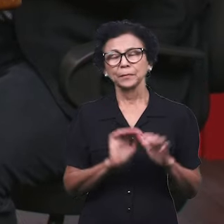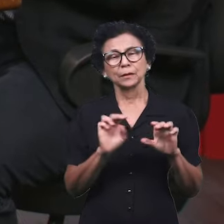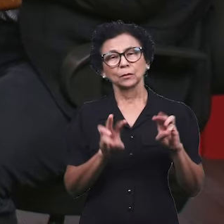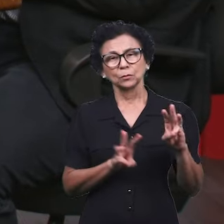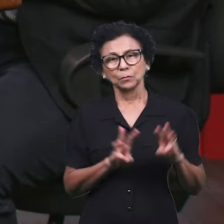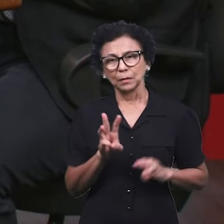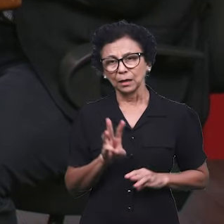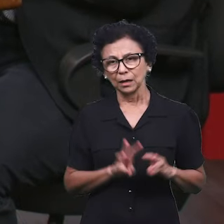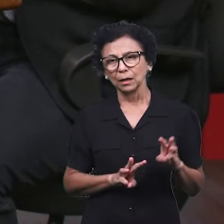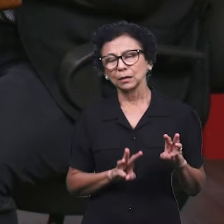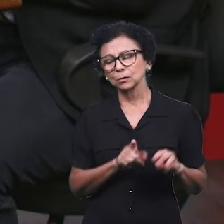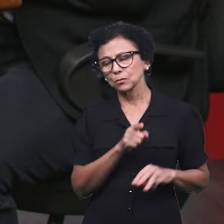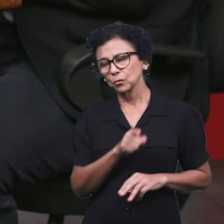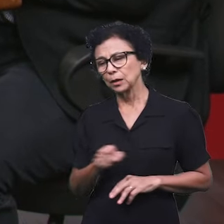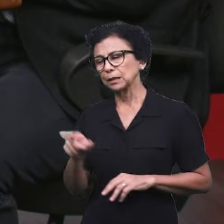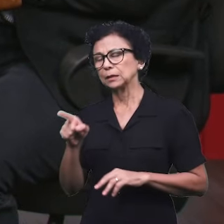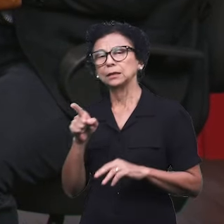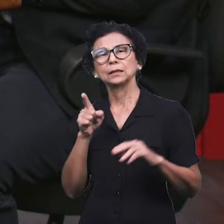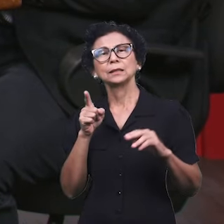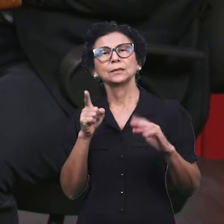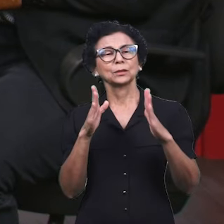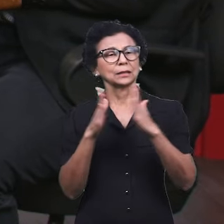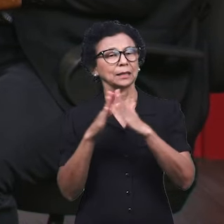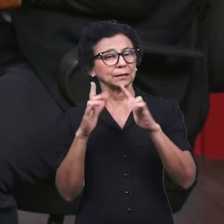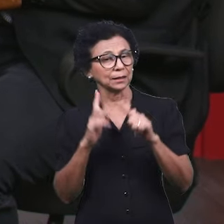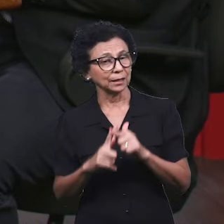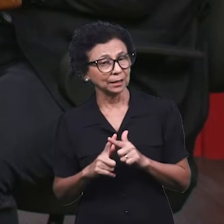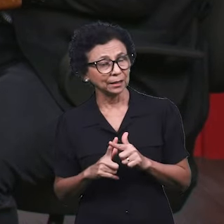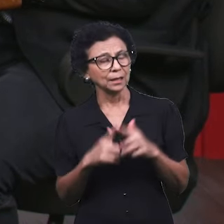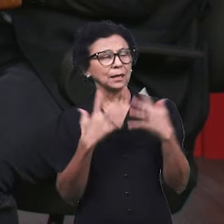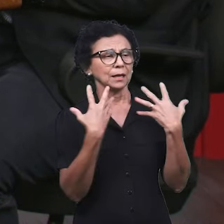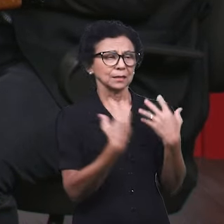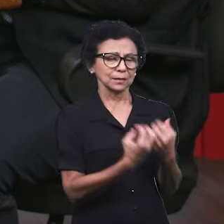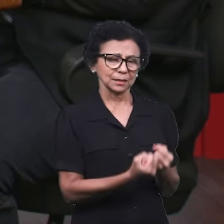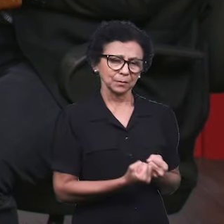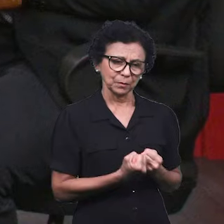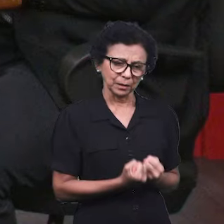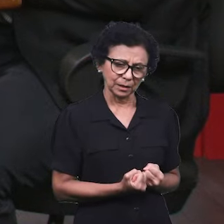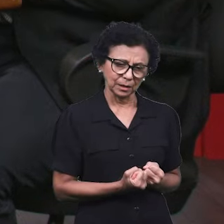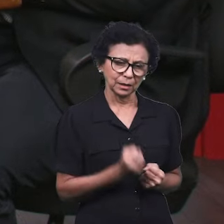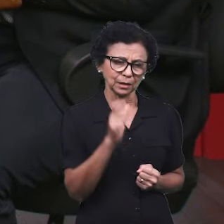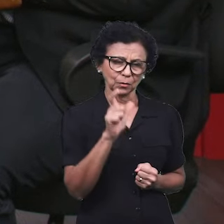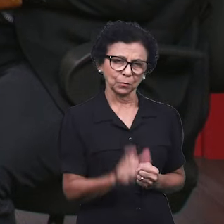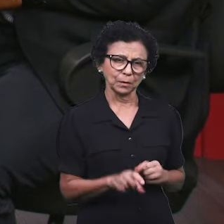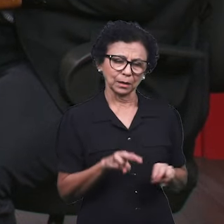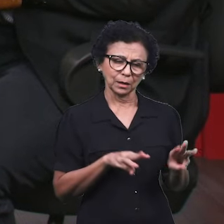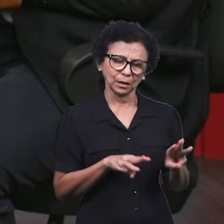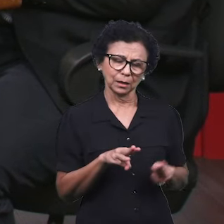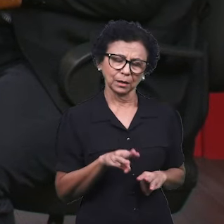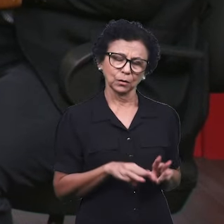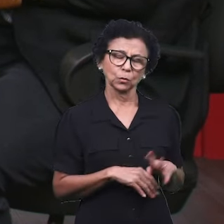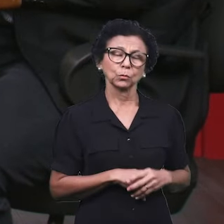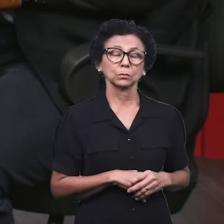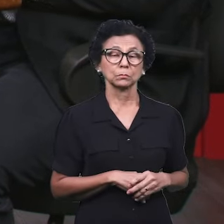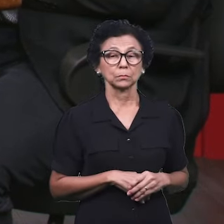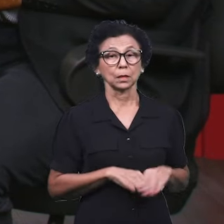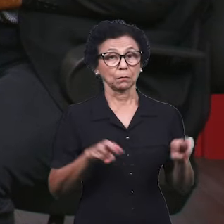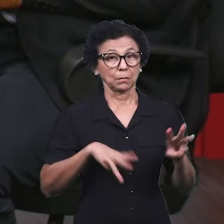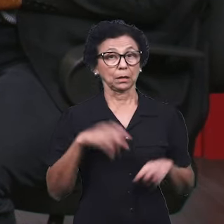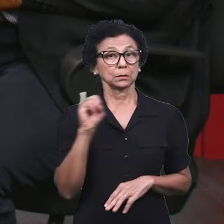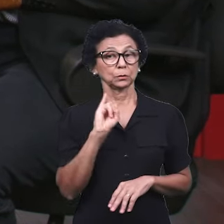Amadureceu. Também fala de Onésimo, né? Certa vez sobre Marcos, vamos ler ainda posteriormente, mas ele me é muito útil,